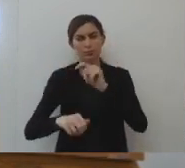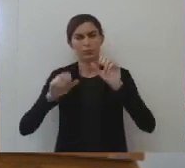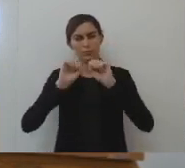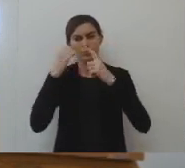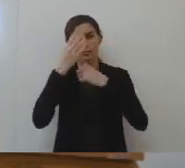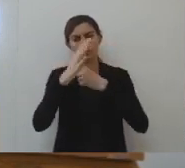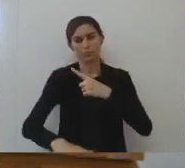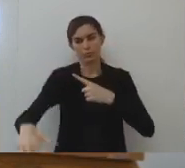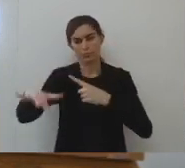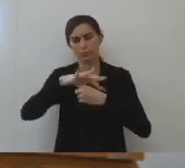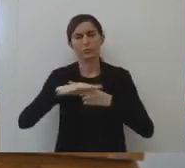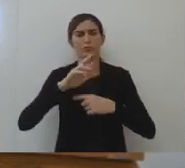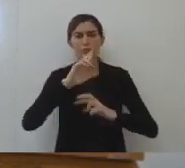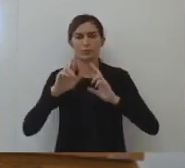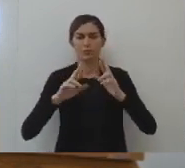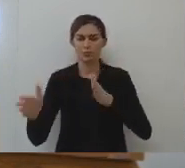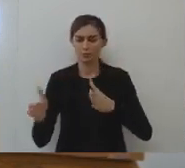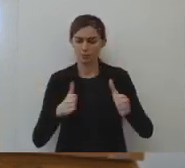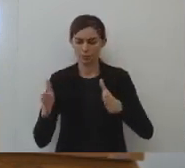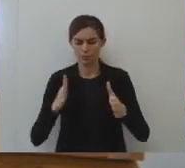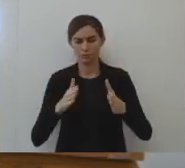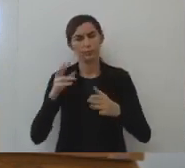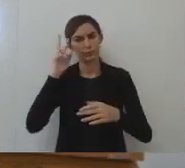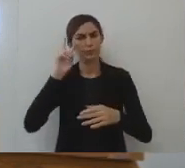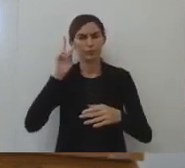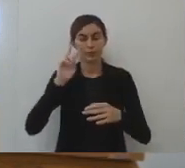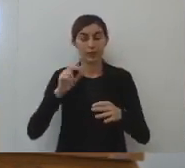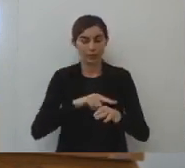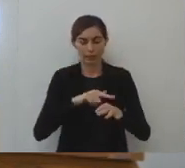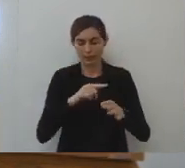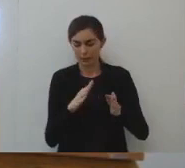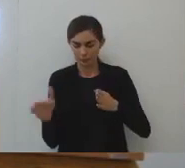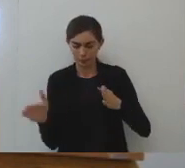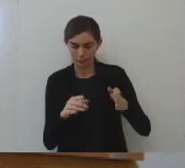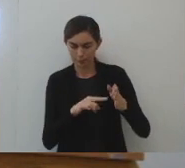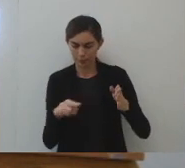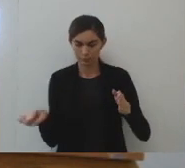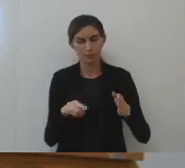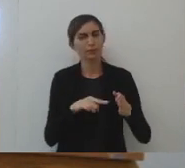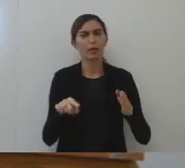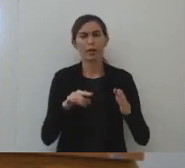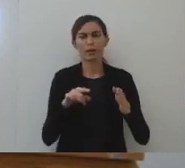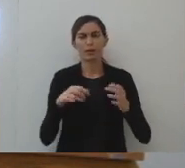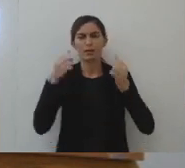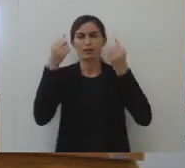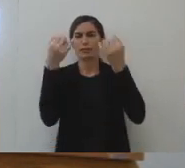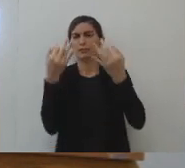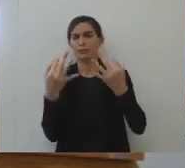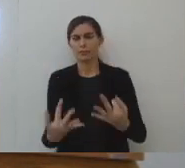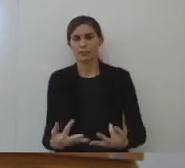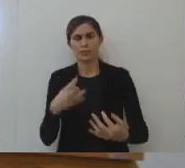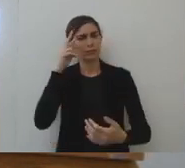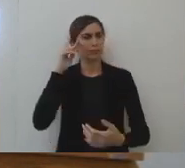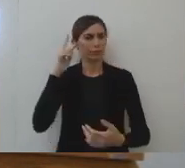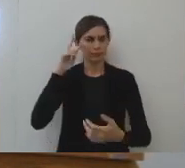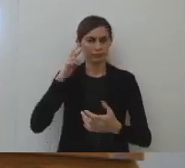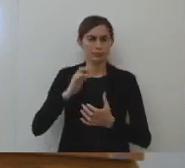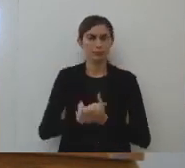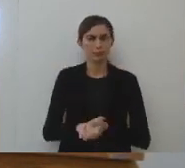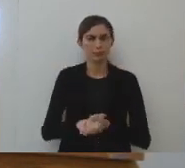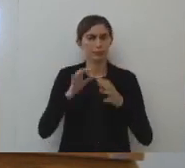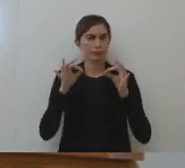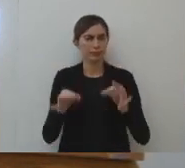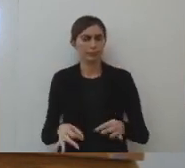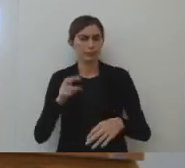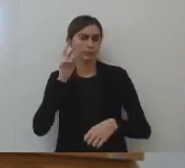a momentos históricos de seu tempo. Ou seja, o tempo, ele é o grande determinador da história, certo?